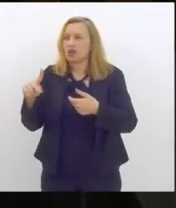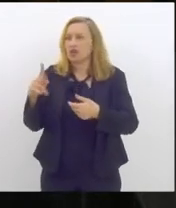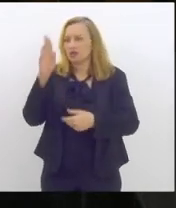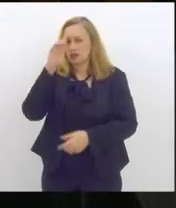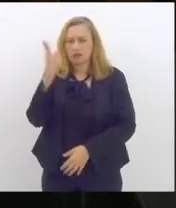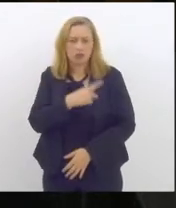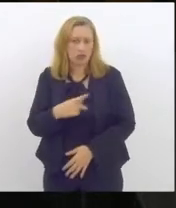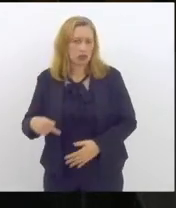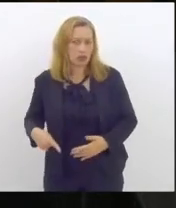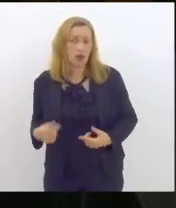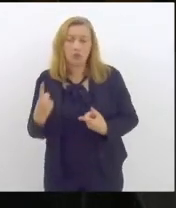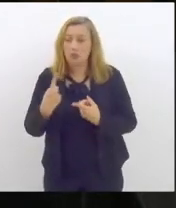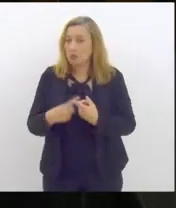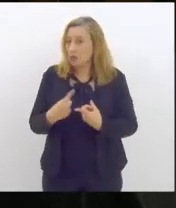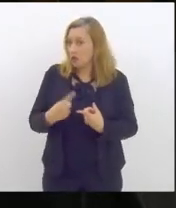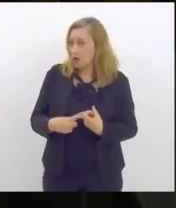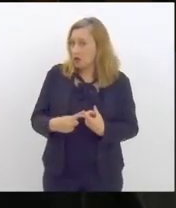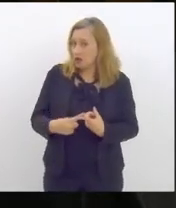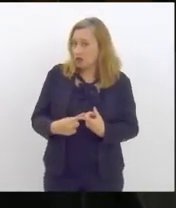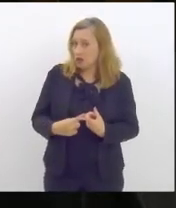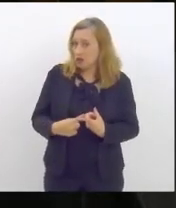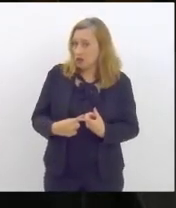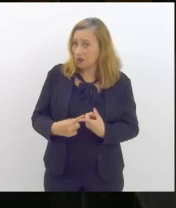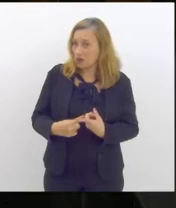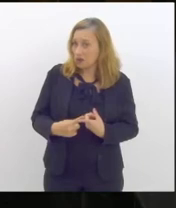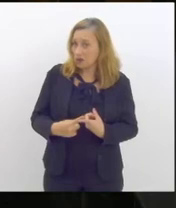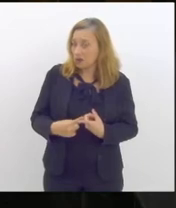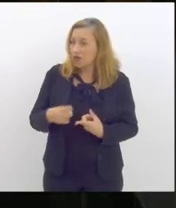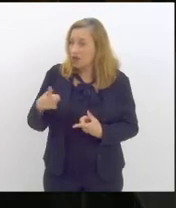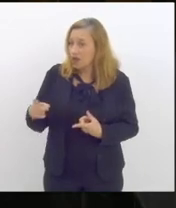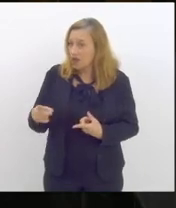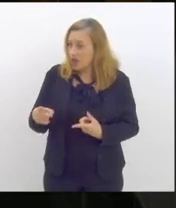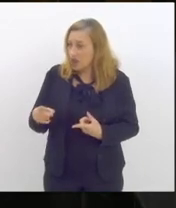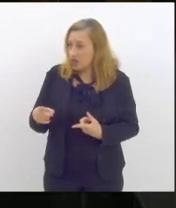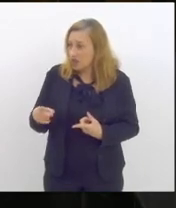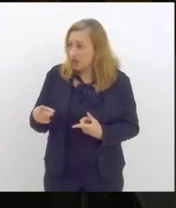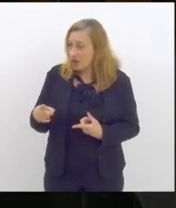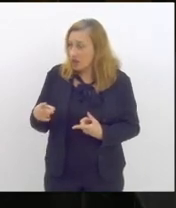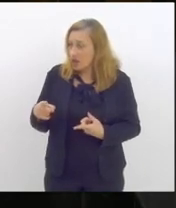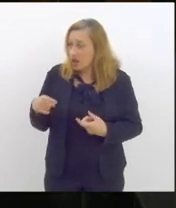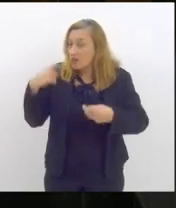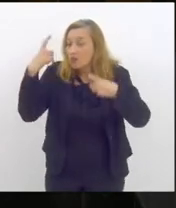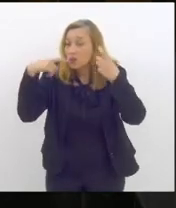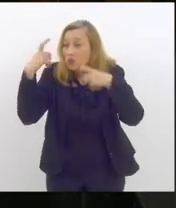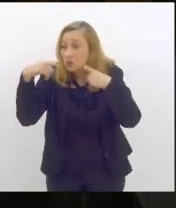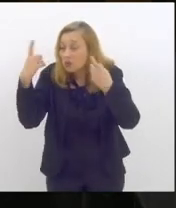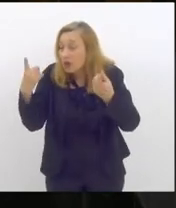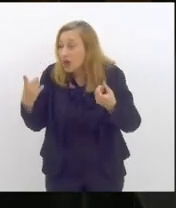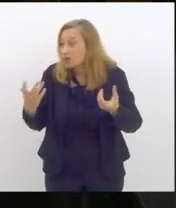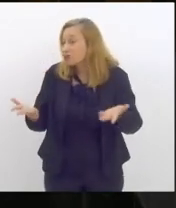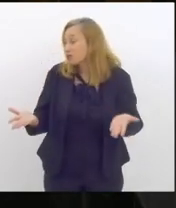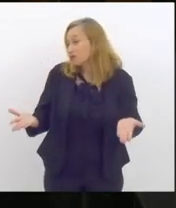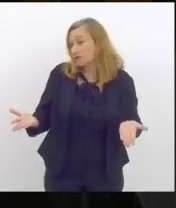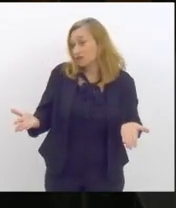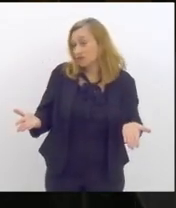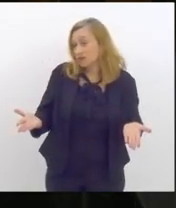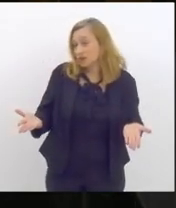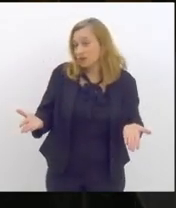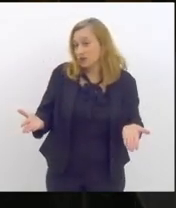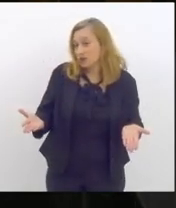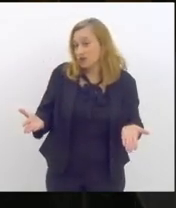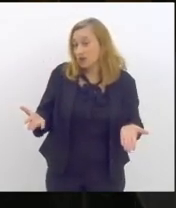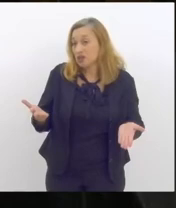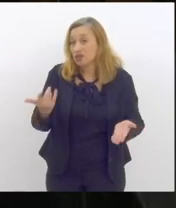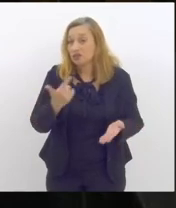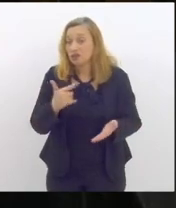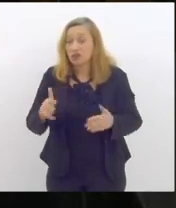Presidente porque ele está fedendo politicamente Ele está inelegível sem